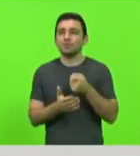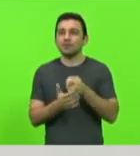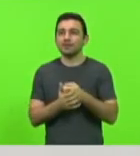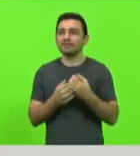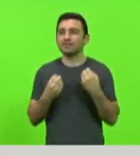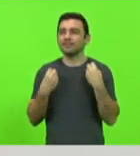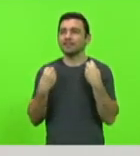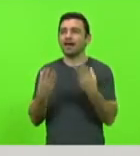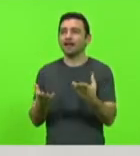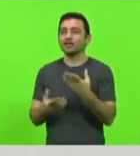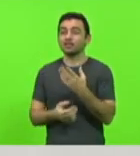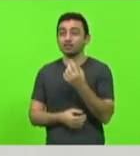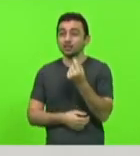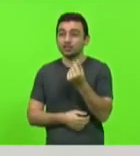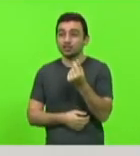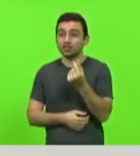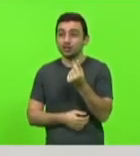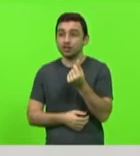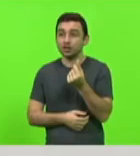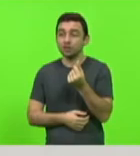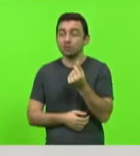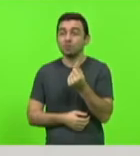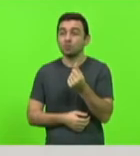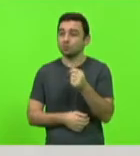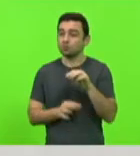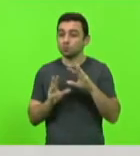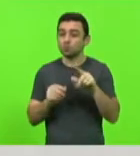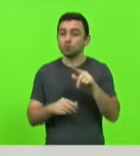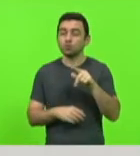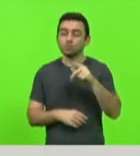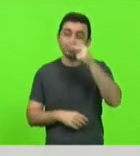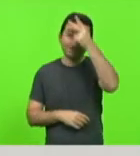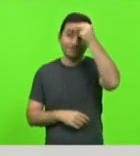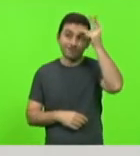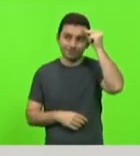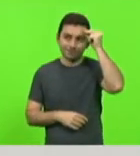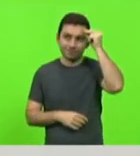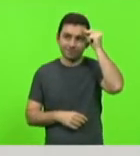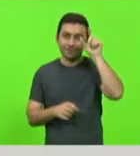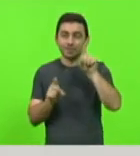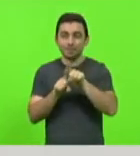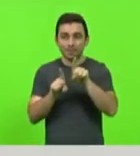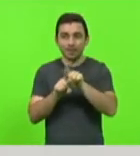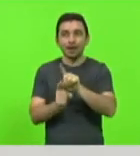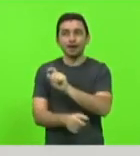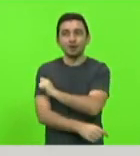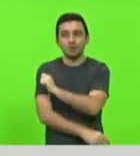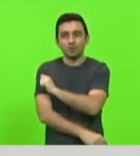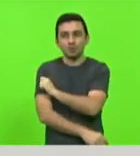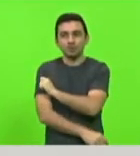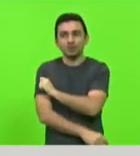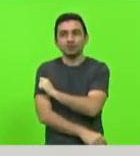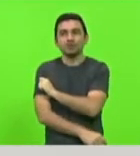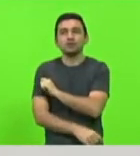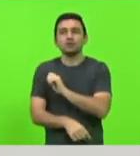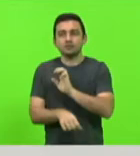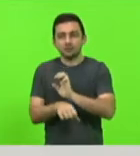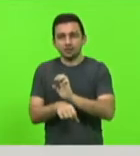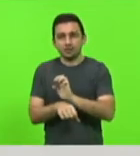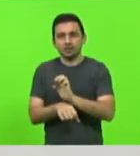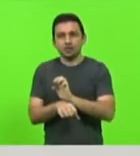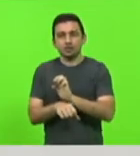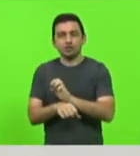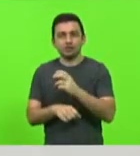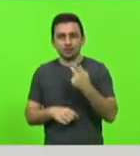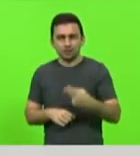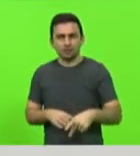dinheiro vivo para os prefeitos e agora para os estudantes. Então, é um Estado que trabalha, um Estado